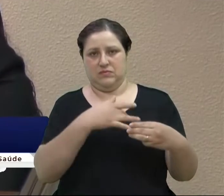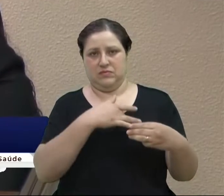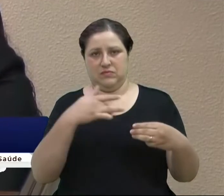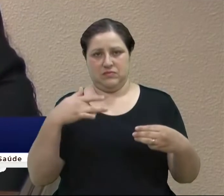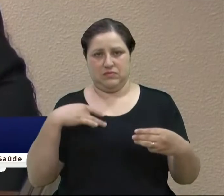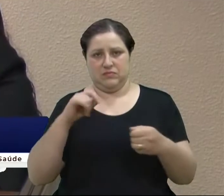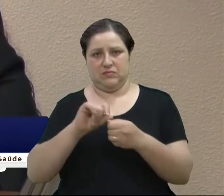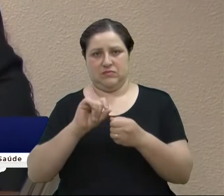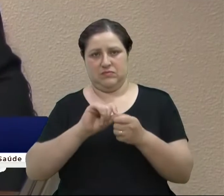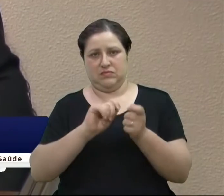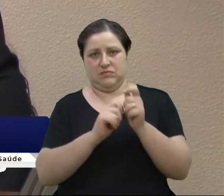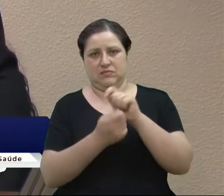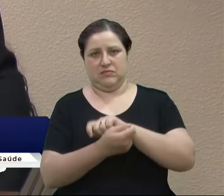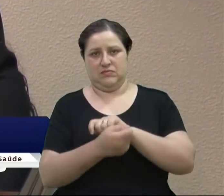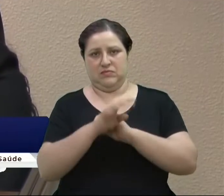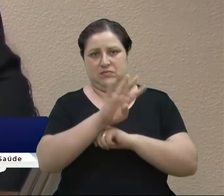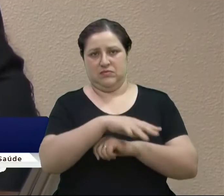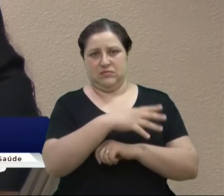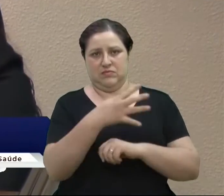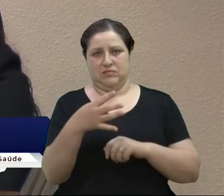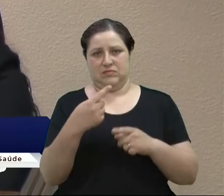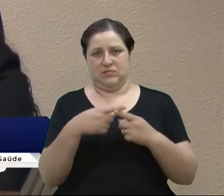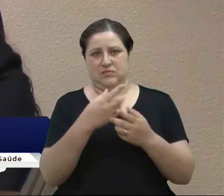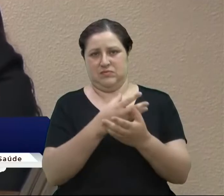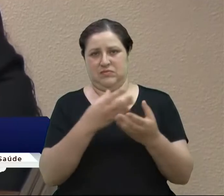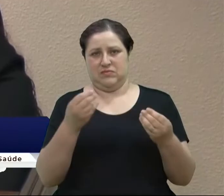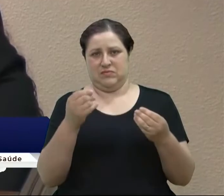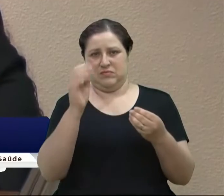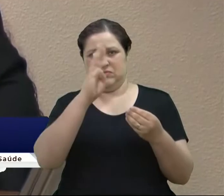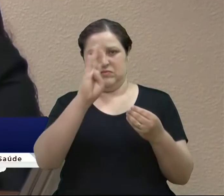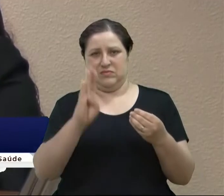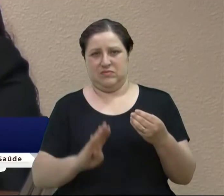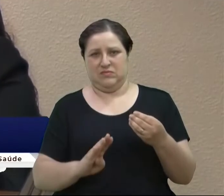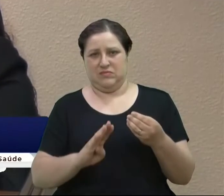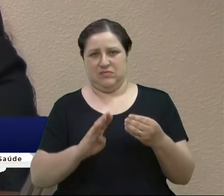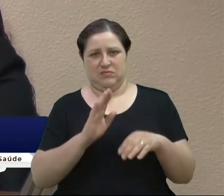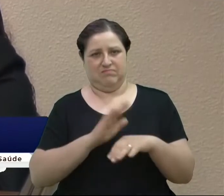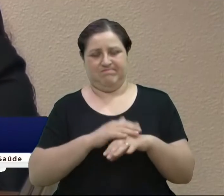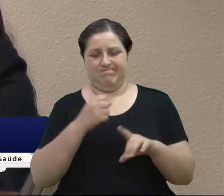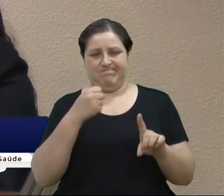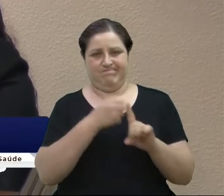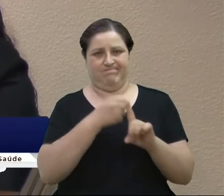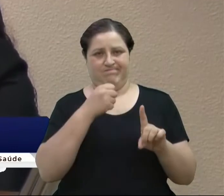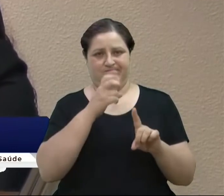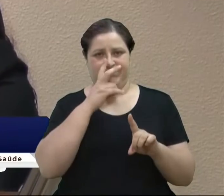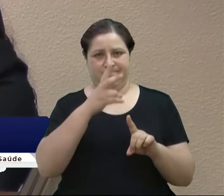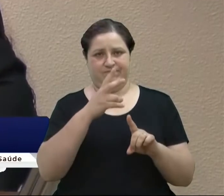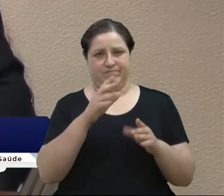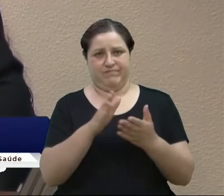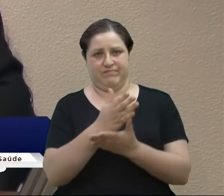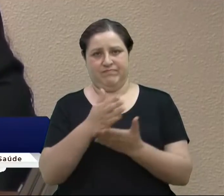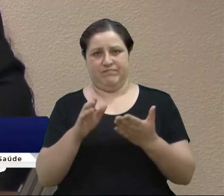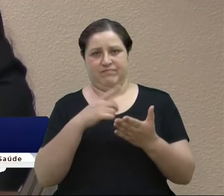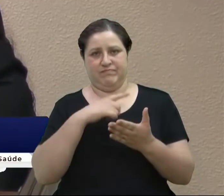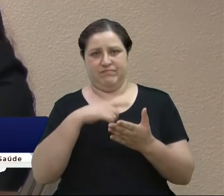vai gerar um impacto a nível nacional muito grande. Então, talvez esses programas de incentivos